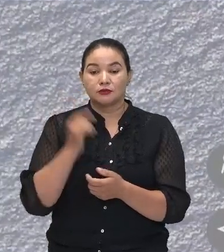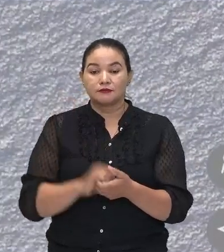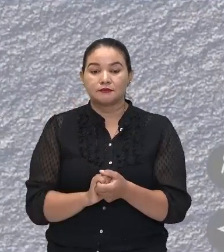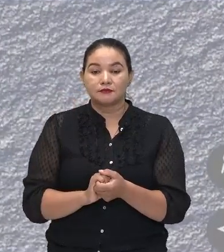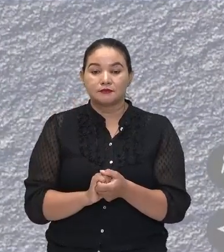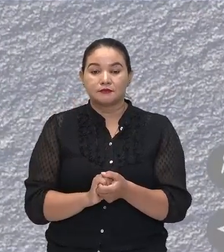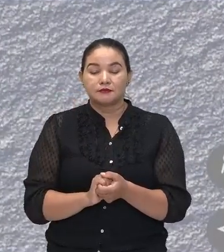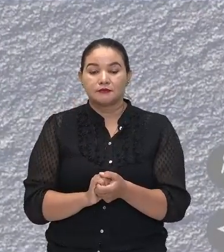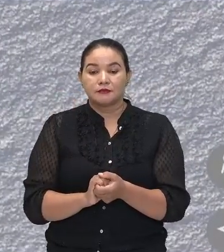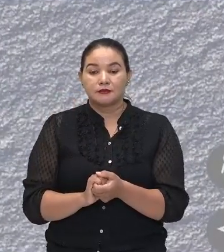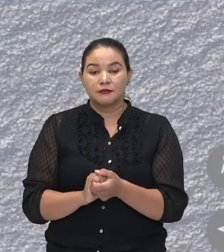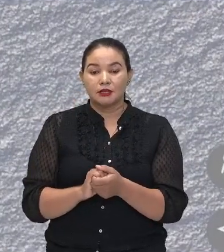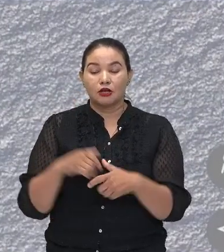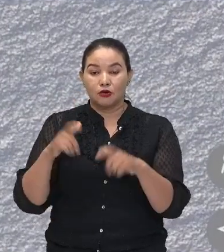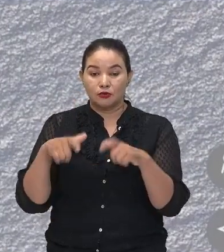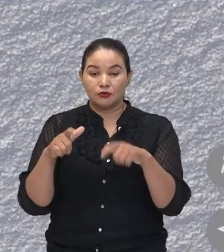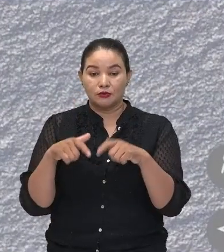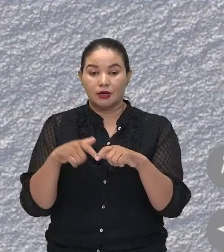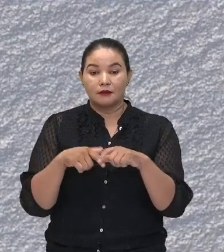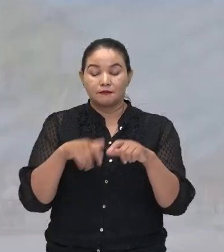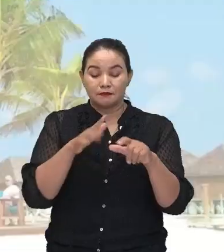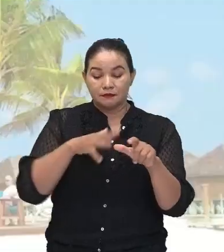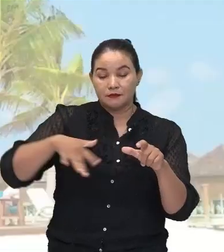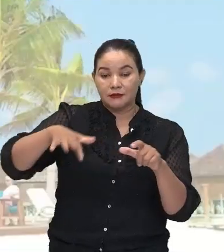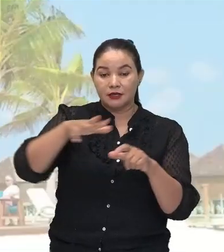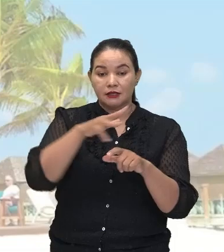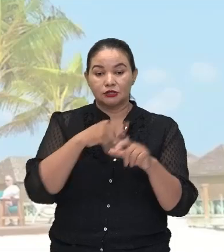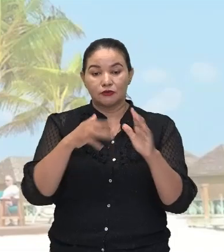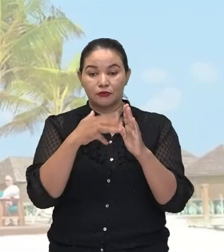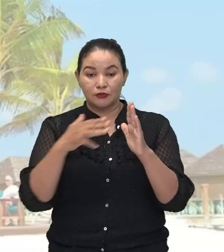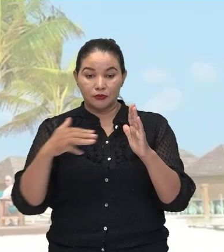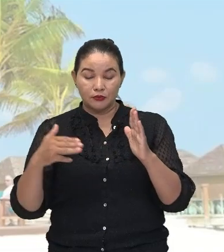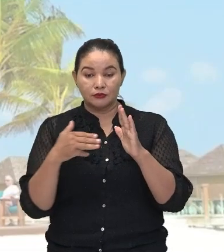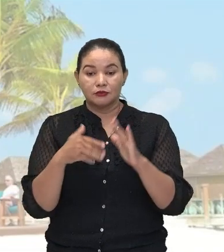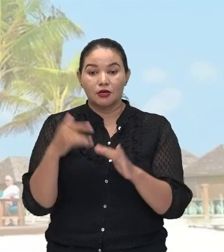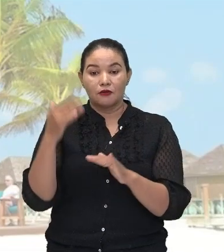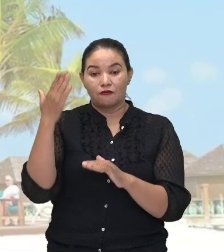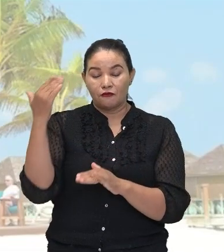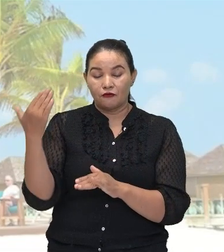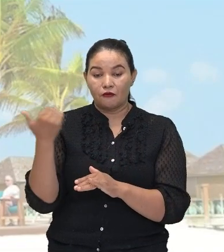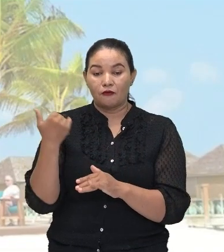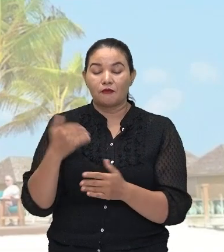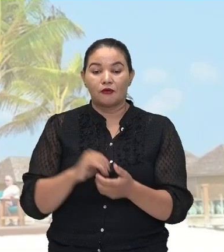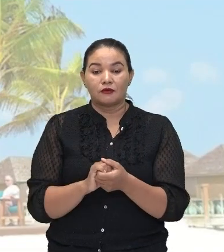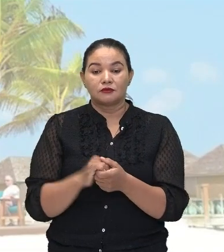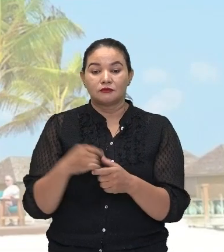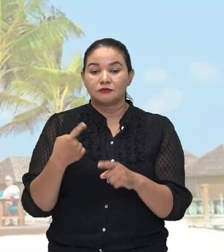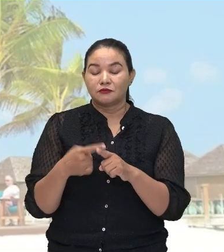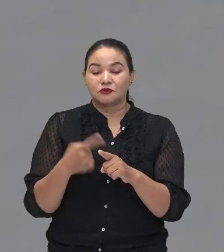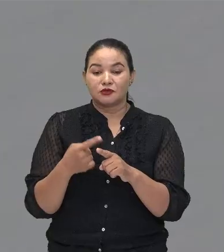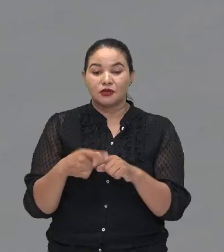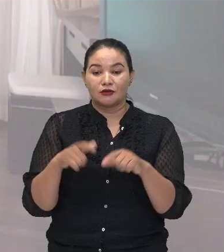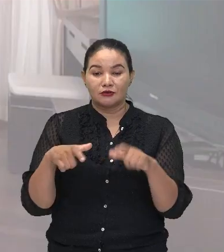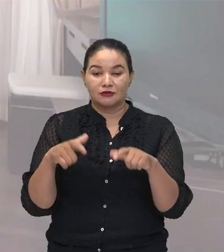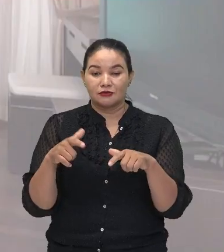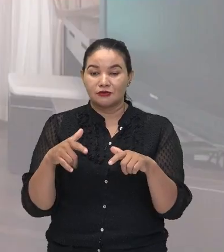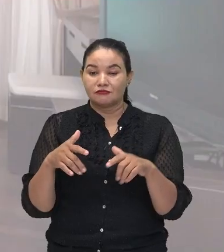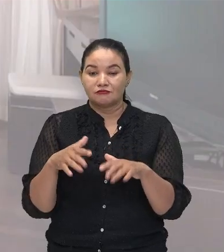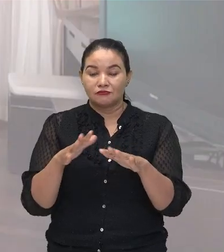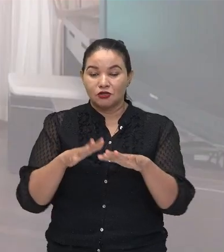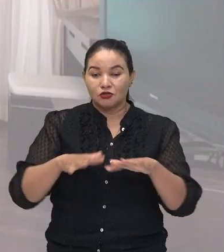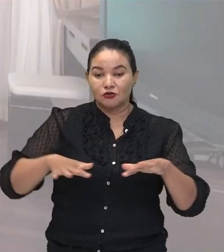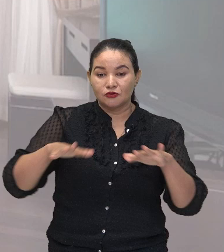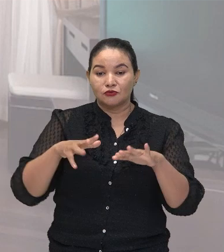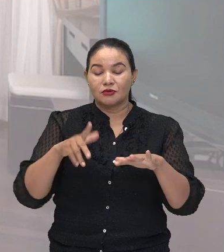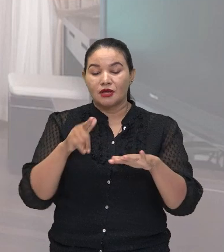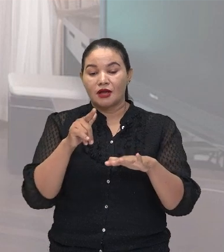resort, que as Ilhas Maldivas são conhecidas mundialmente por ser um local rodeado de